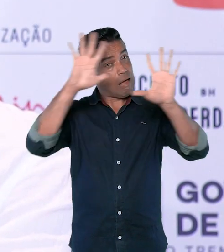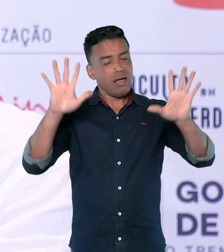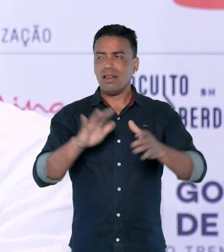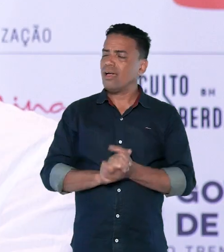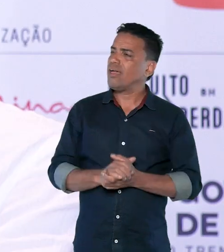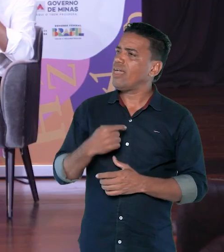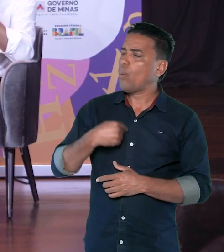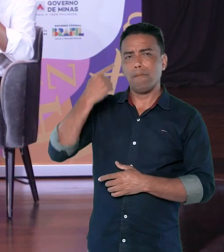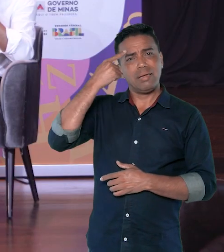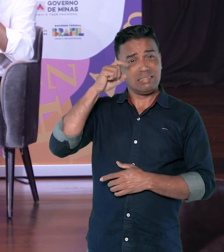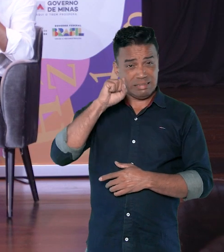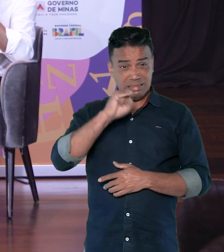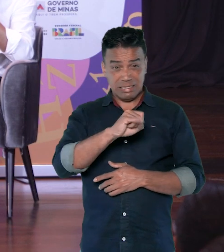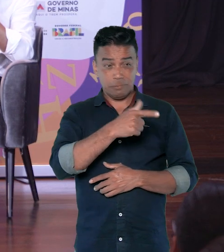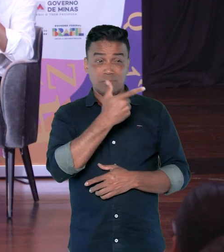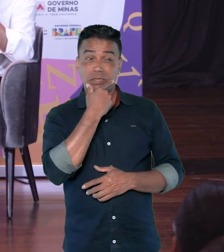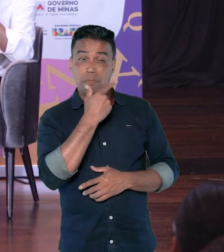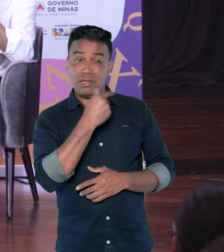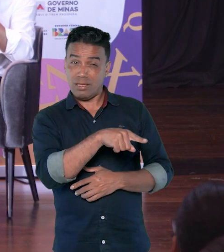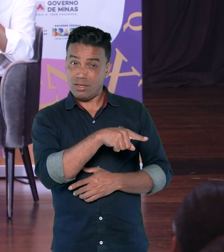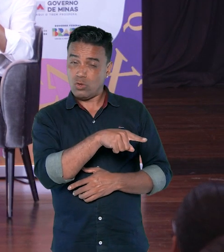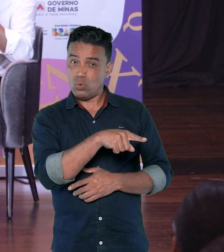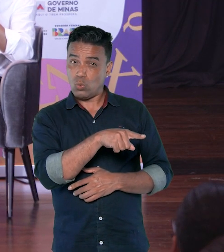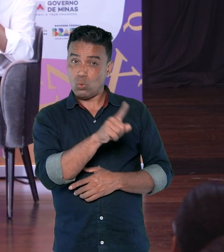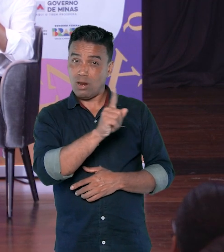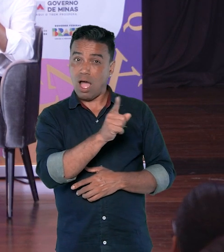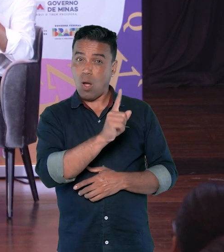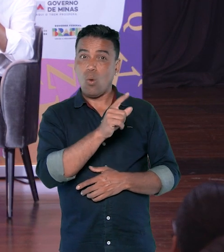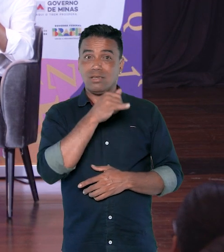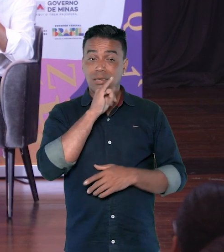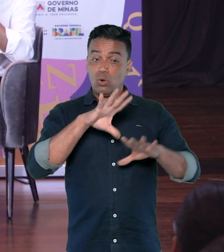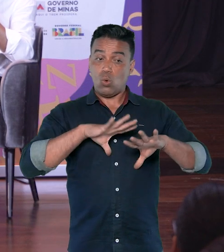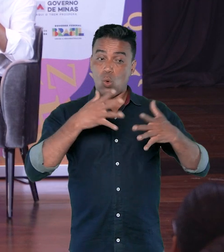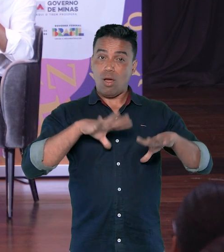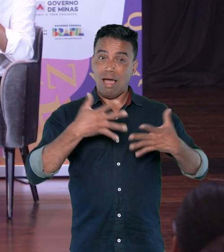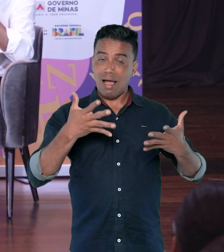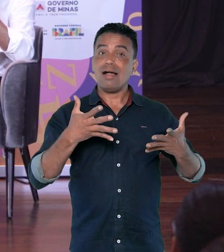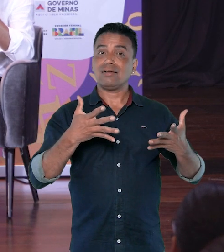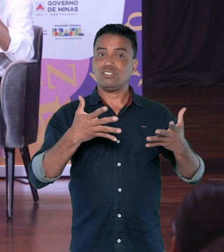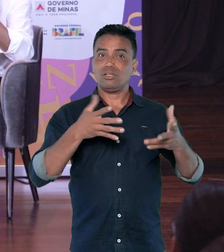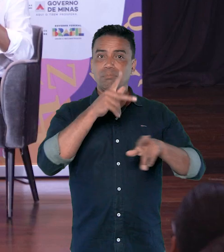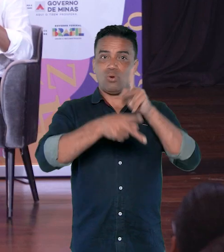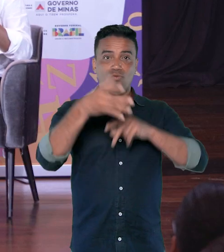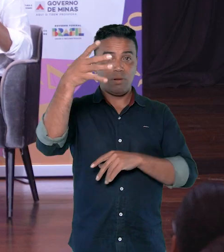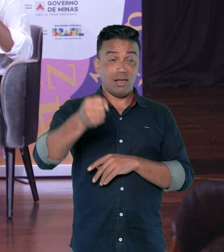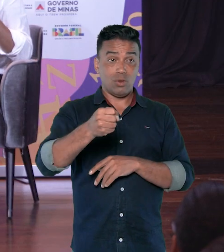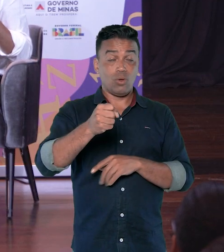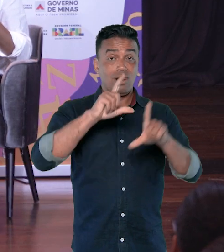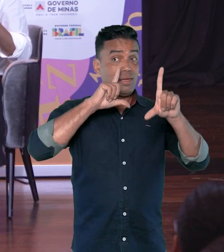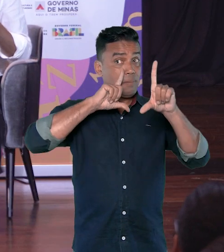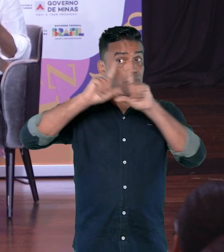pensei, se aquele menino não tivesse herdado a coragem do homem branco, ele teria ido embora e nunca